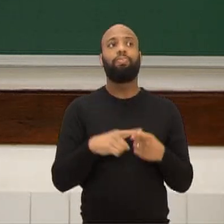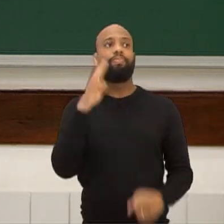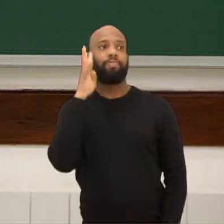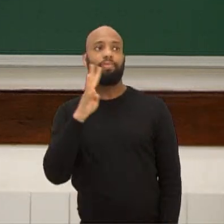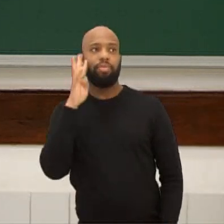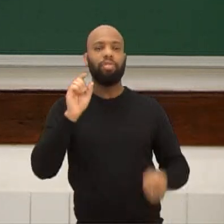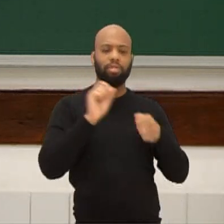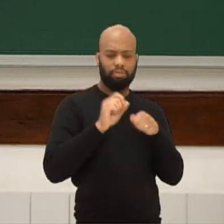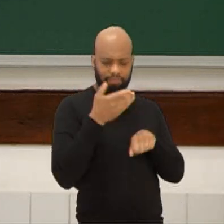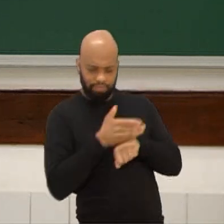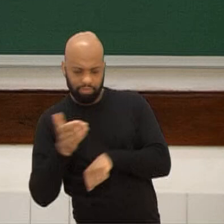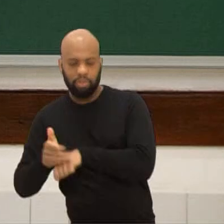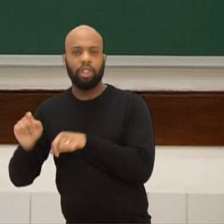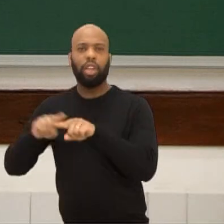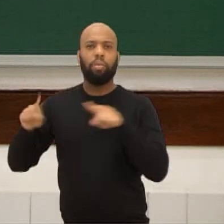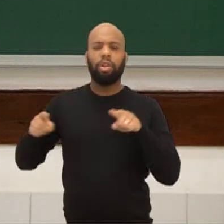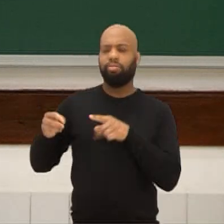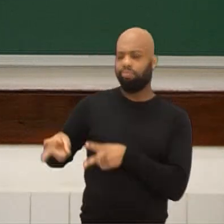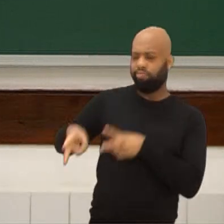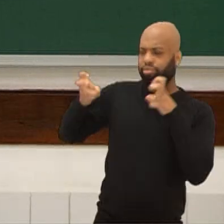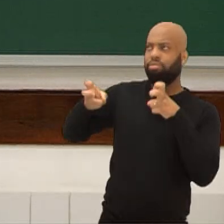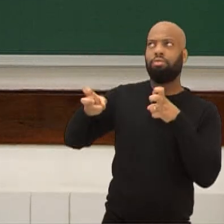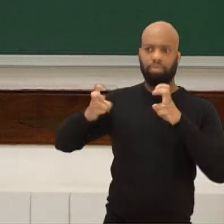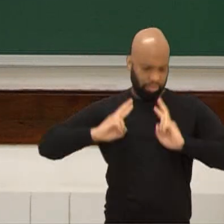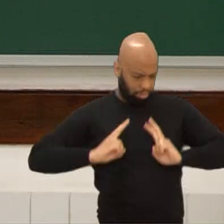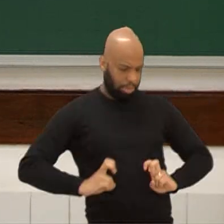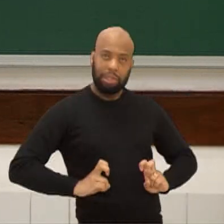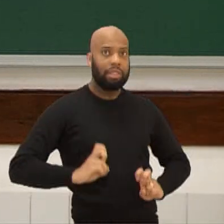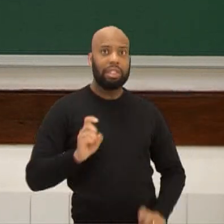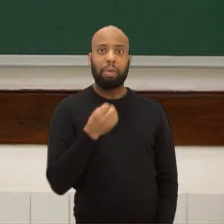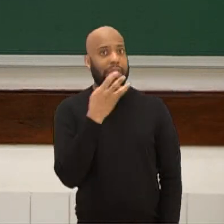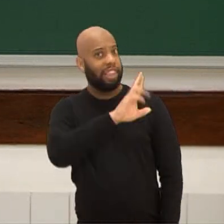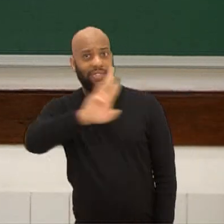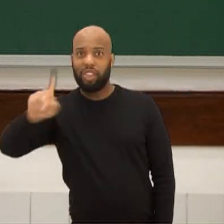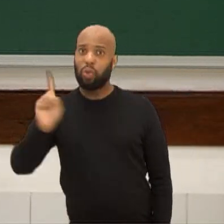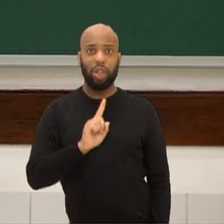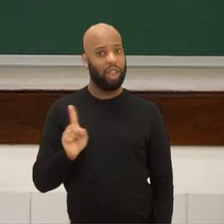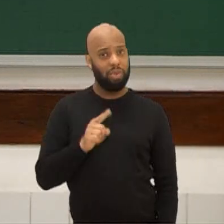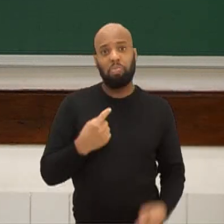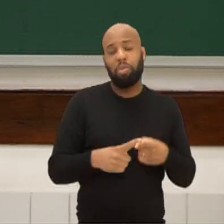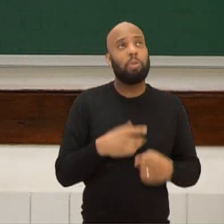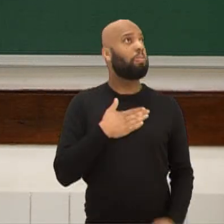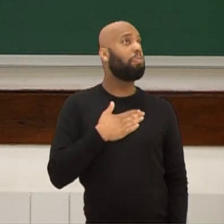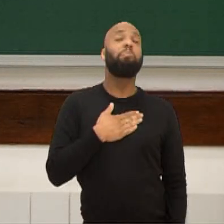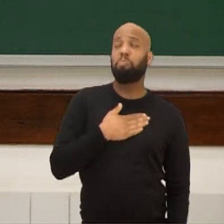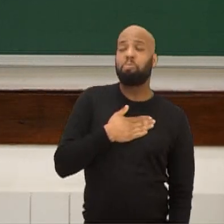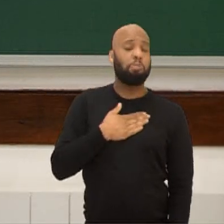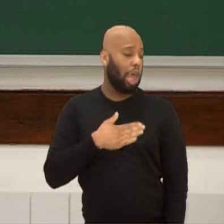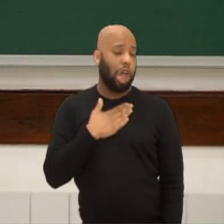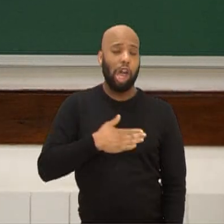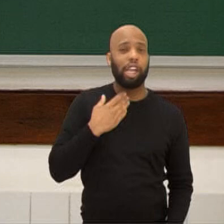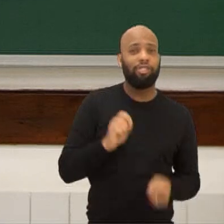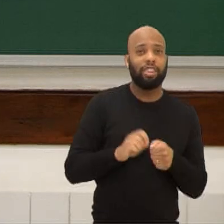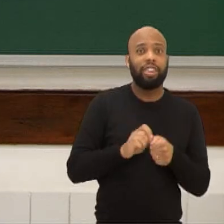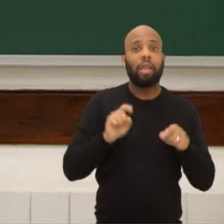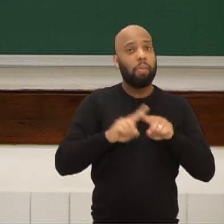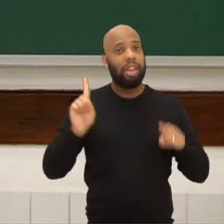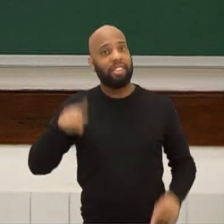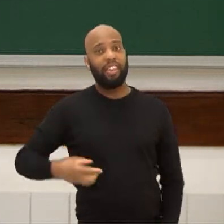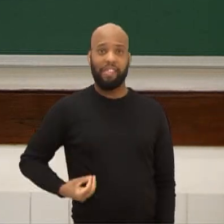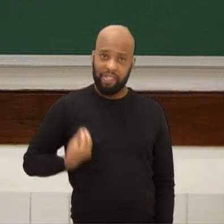faz uma prática, às vezes, sem estar percebendo que está tendo um benefício, né? Sem perceber que está tendo uma